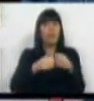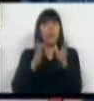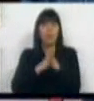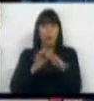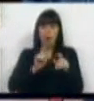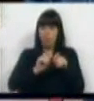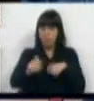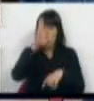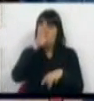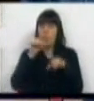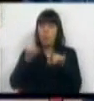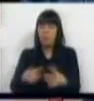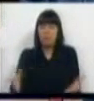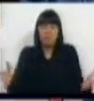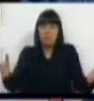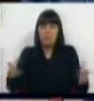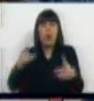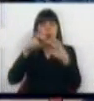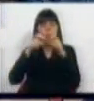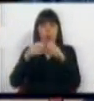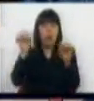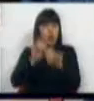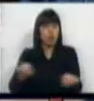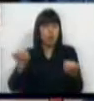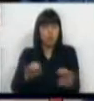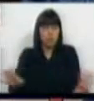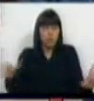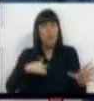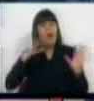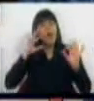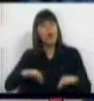durante quase toda a legislatura nem sequer esse problema se colocava.